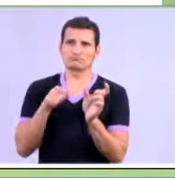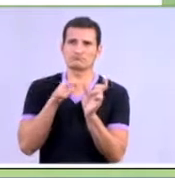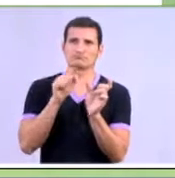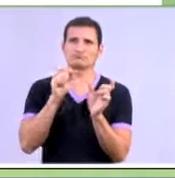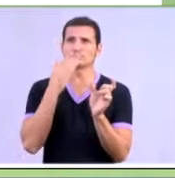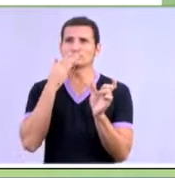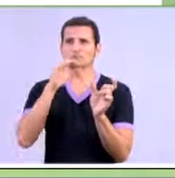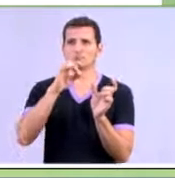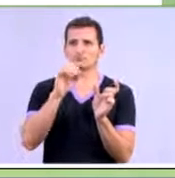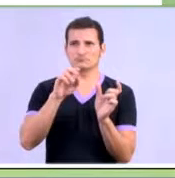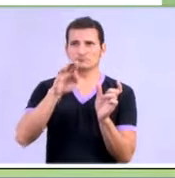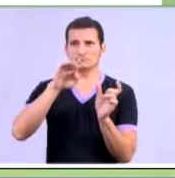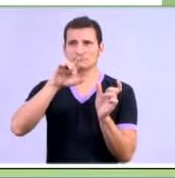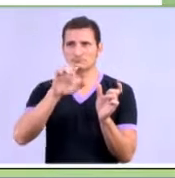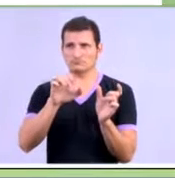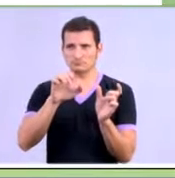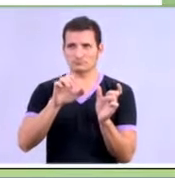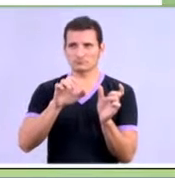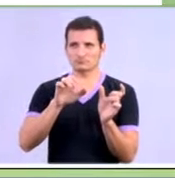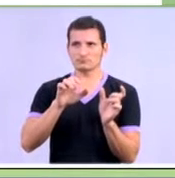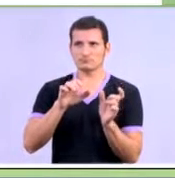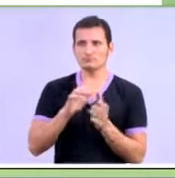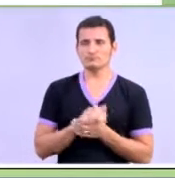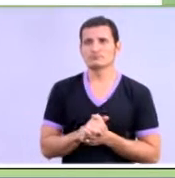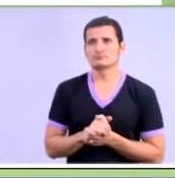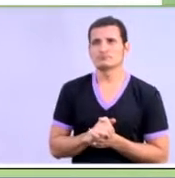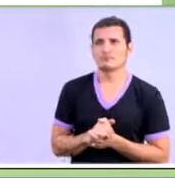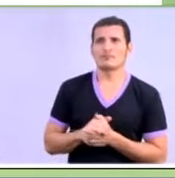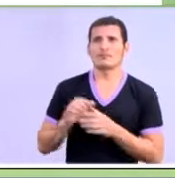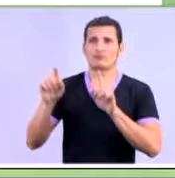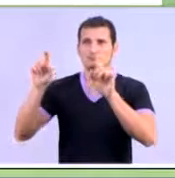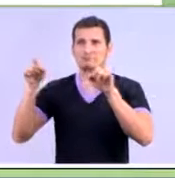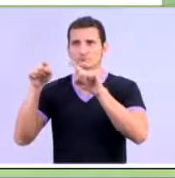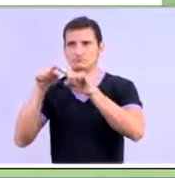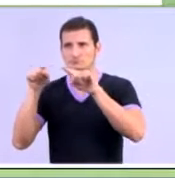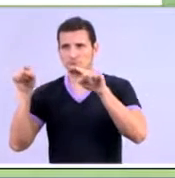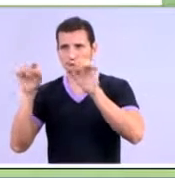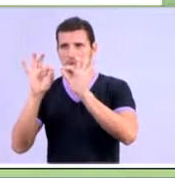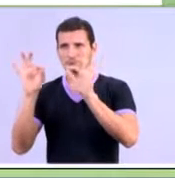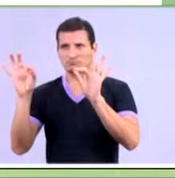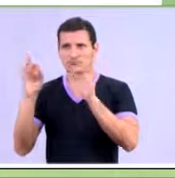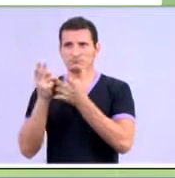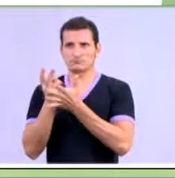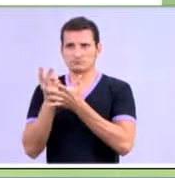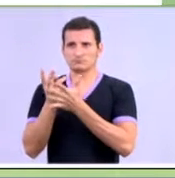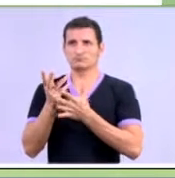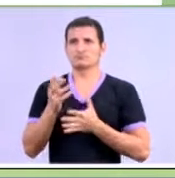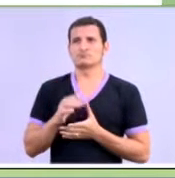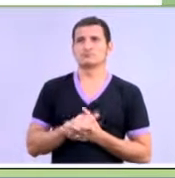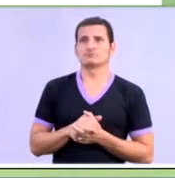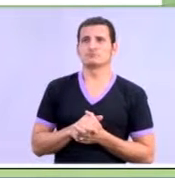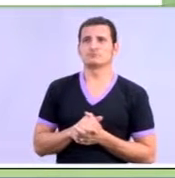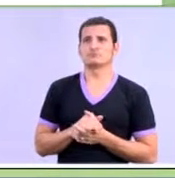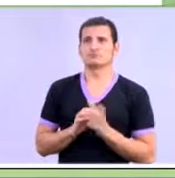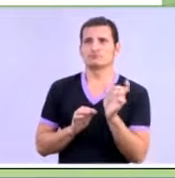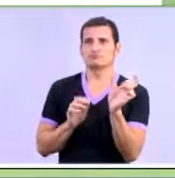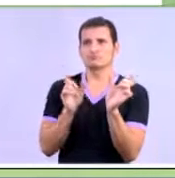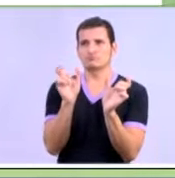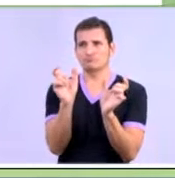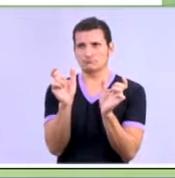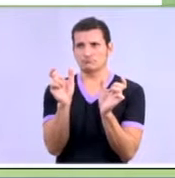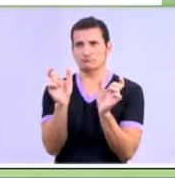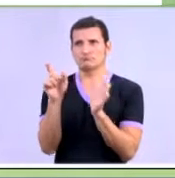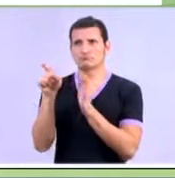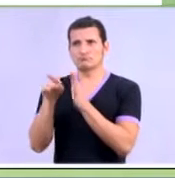double. Eu passo a mesma informação com parâmetro e olha o que vai acontecer. O saldo recebe o saldo menos o valor do